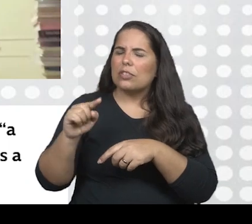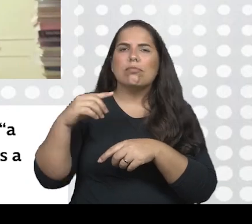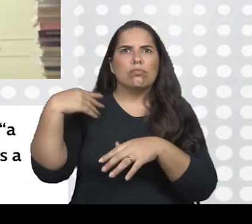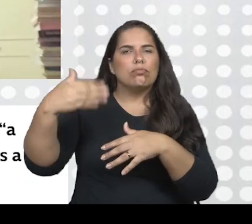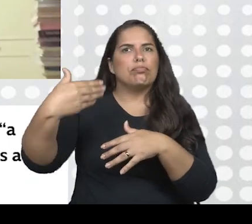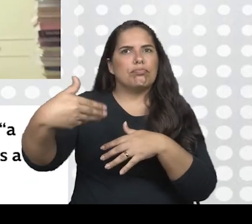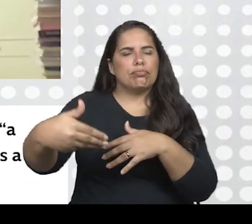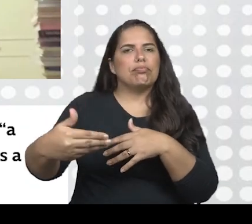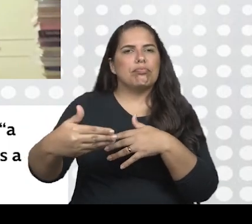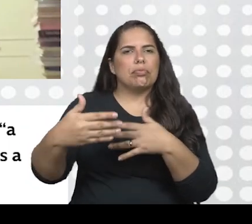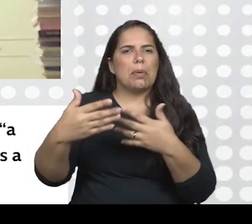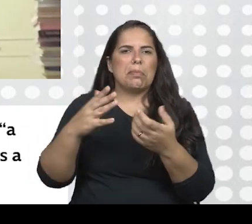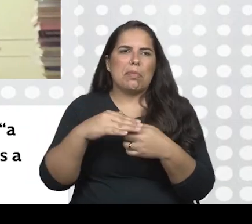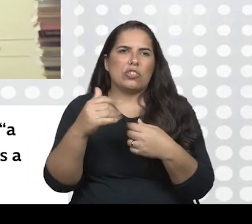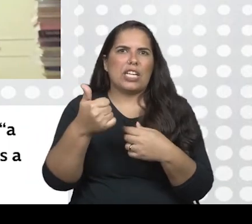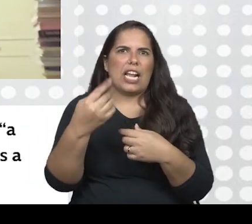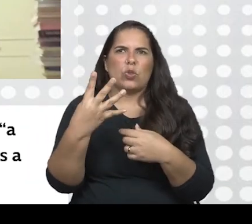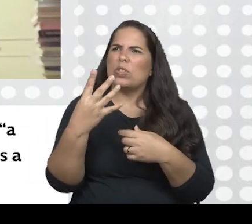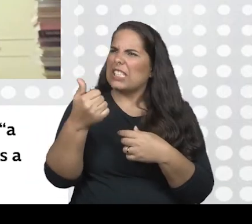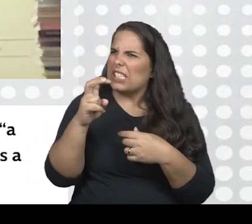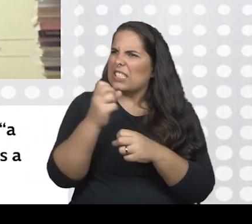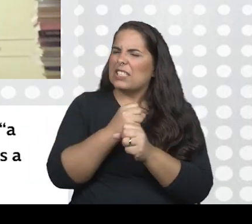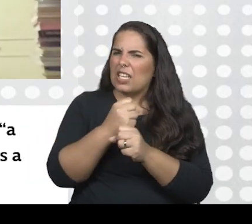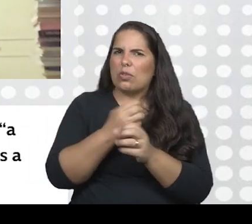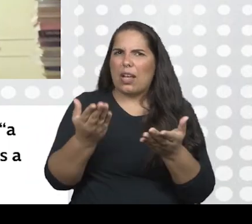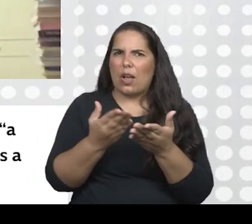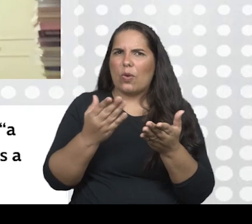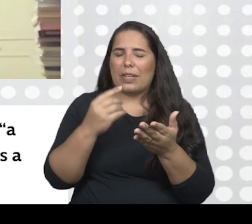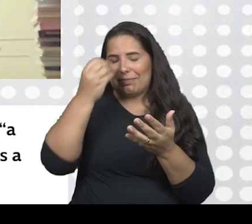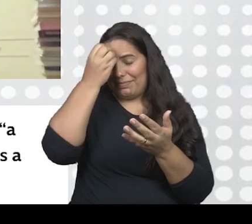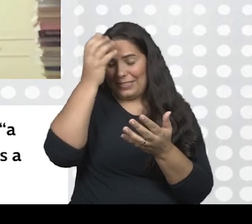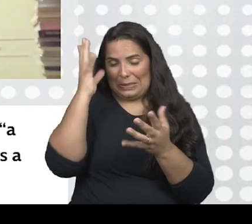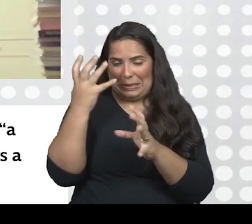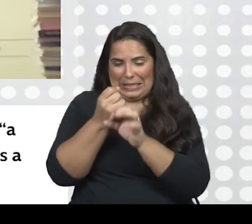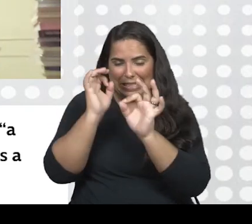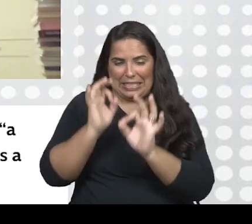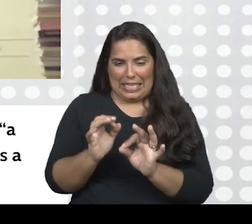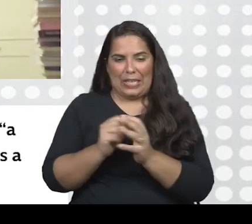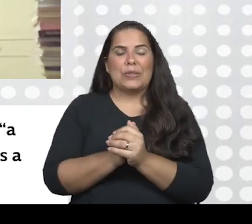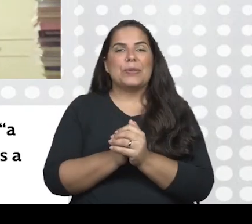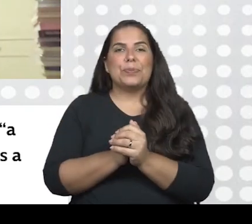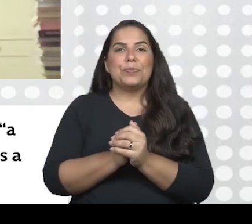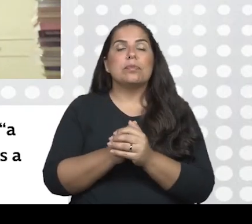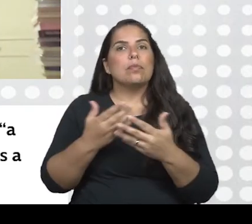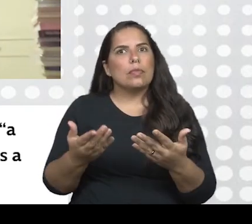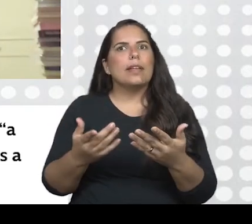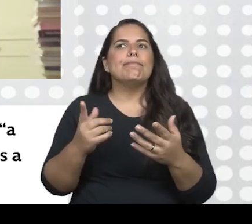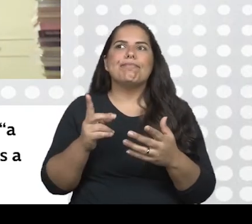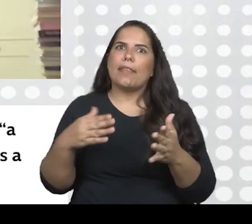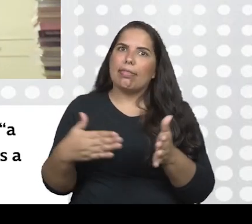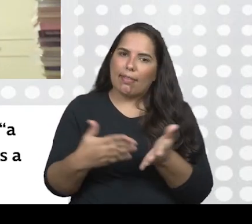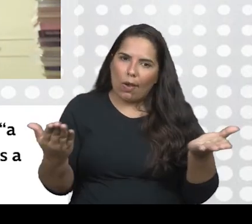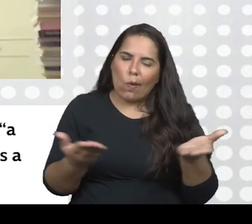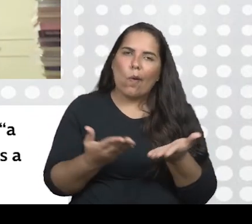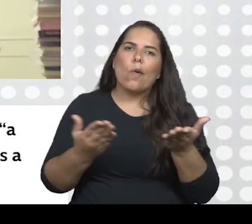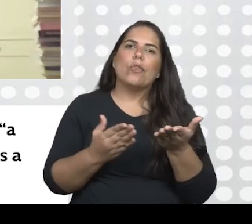muito mais de 14, eu acho que 15 anos, agora está me faltando a conta exata, e ainda enfrentamos,